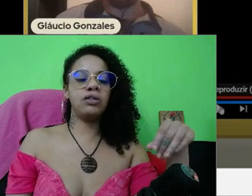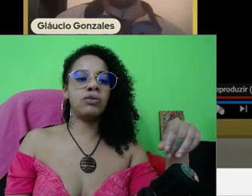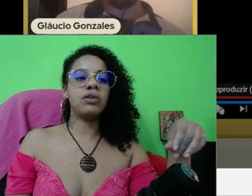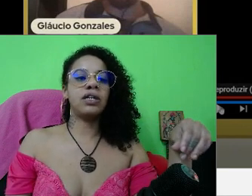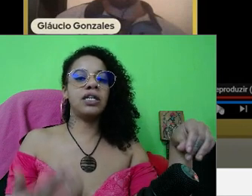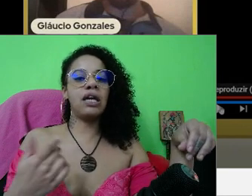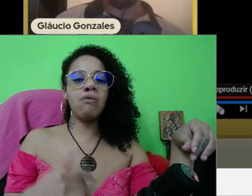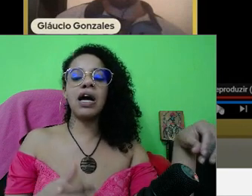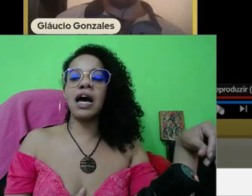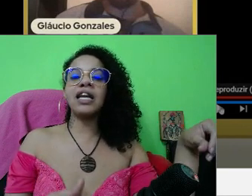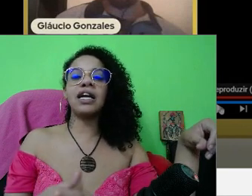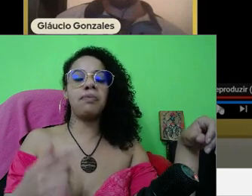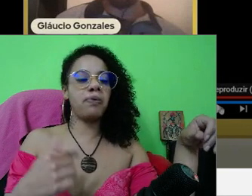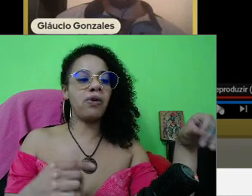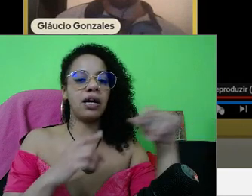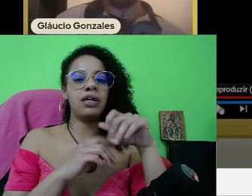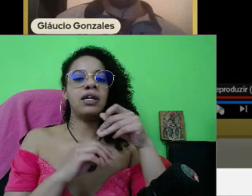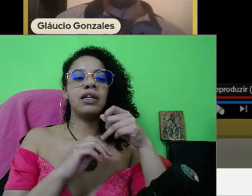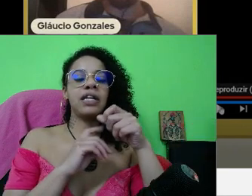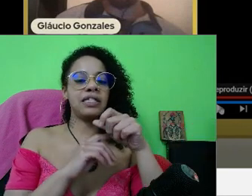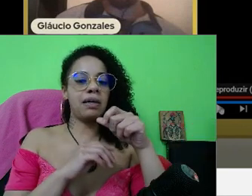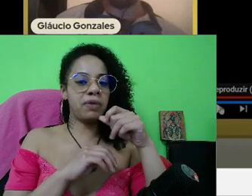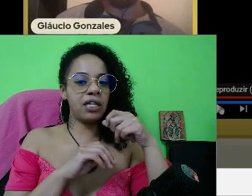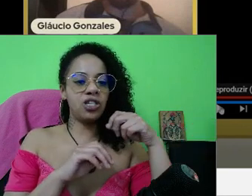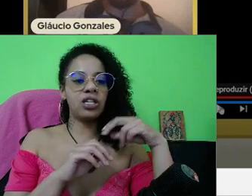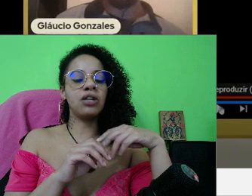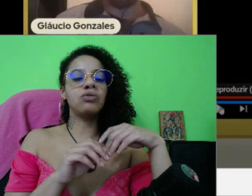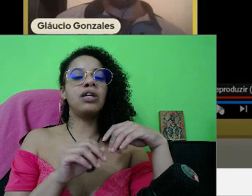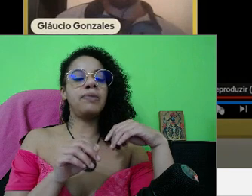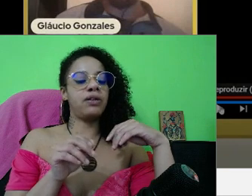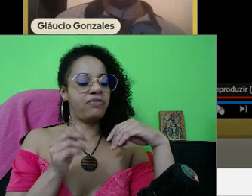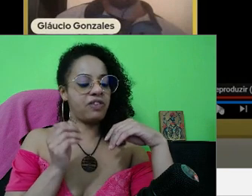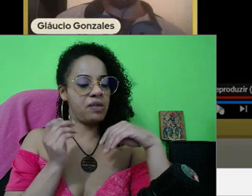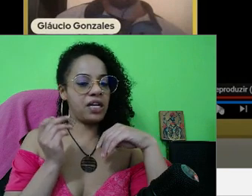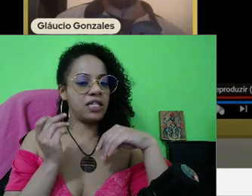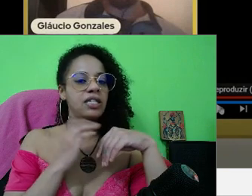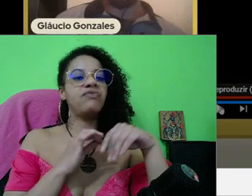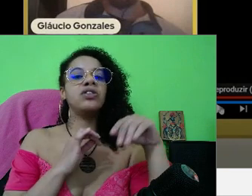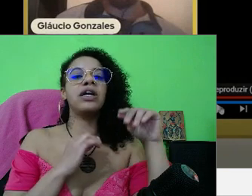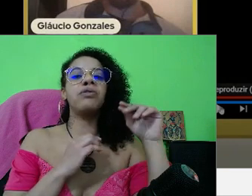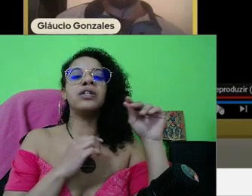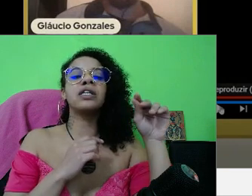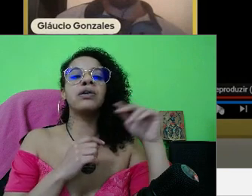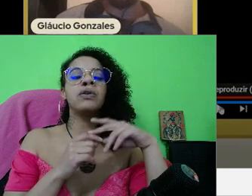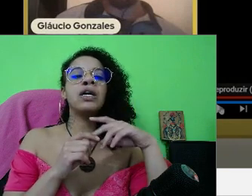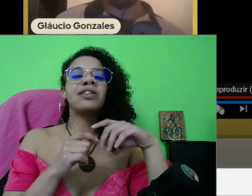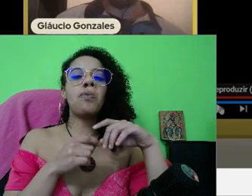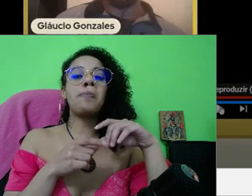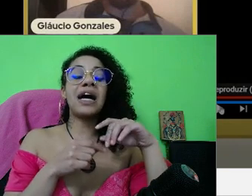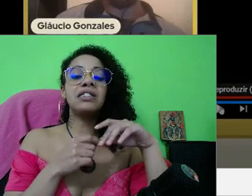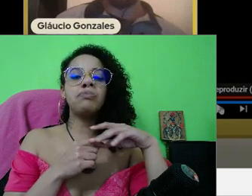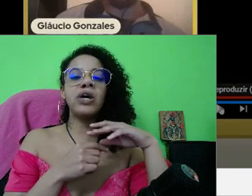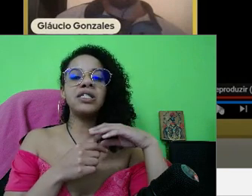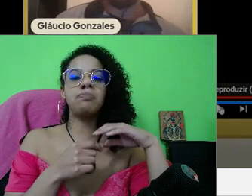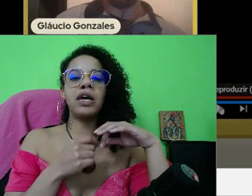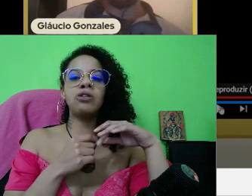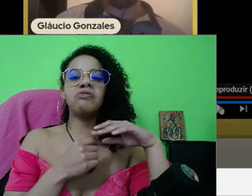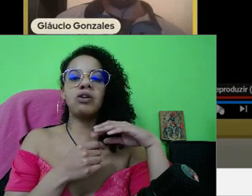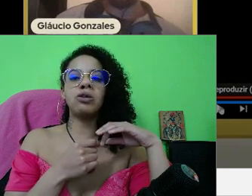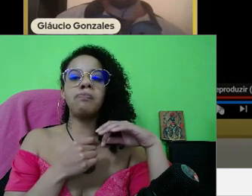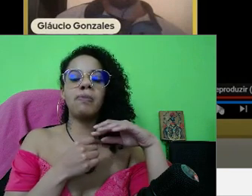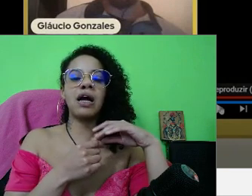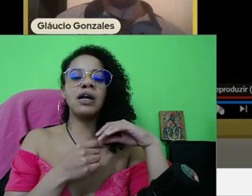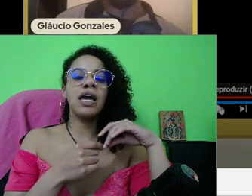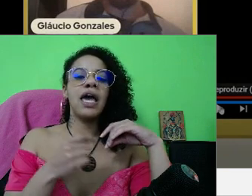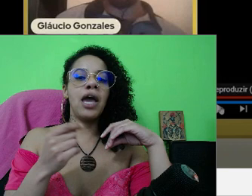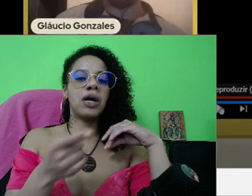olhando e é um cara que nas épocas da ditadura mano família dele se fodeu entendeu então o máximo respeito